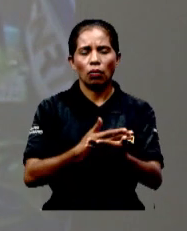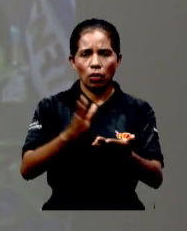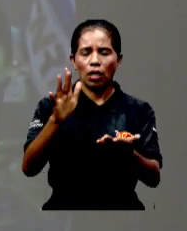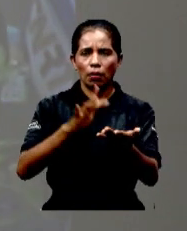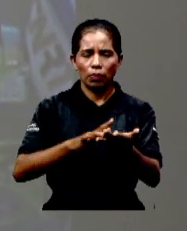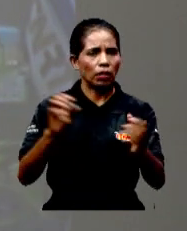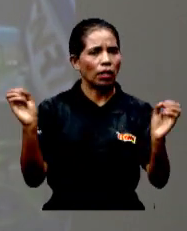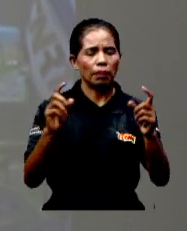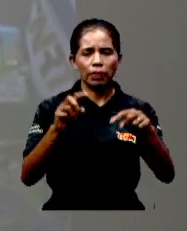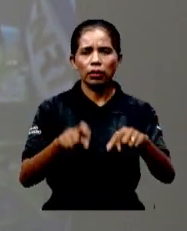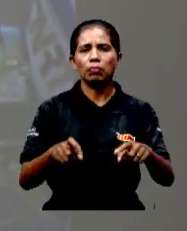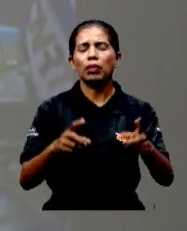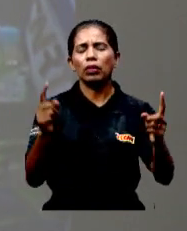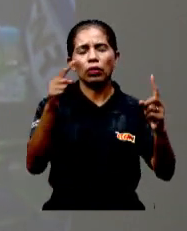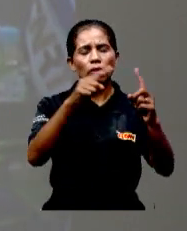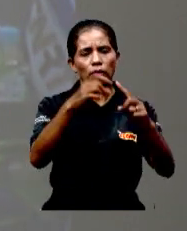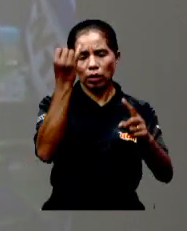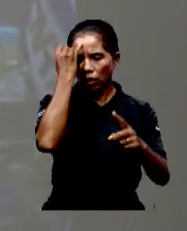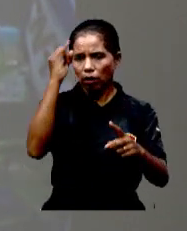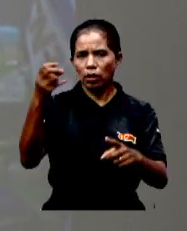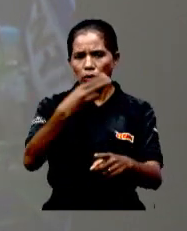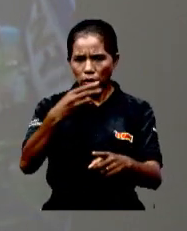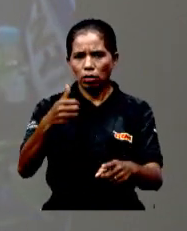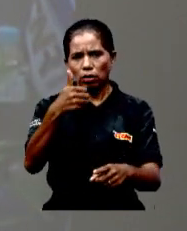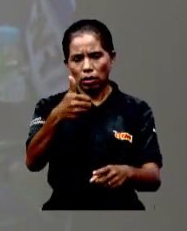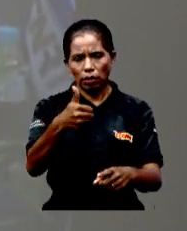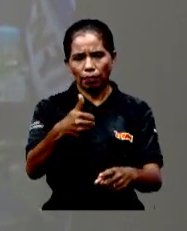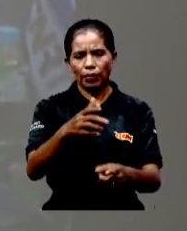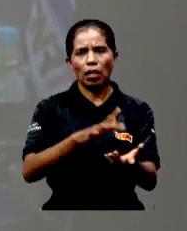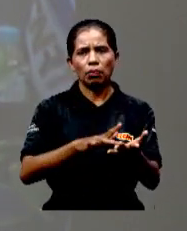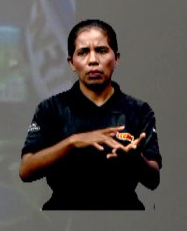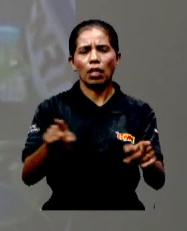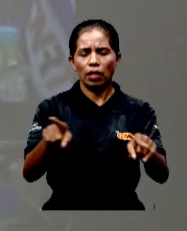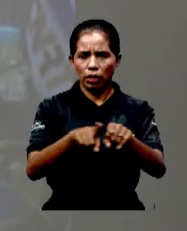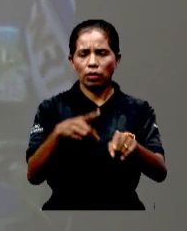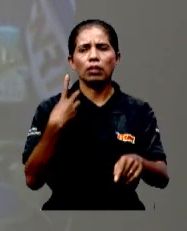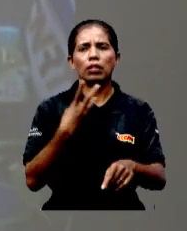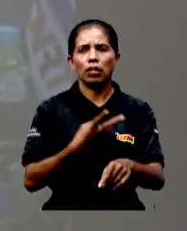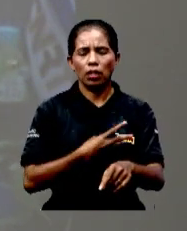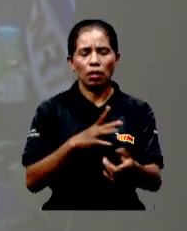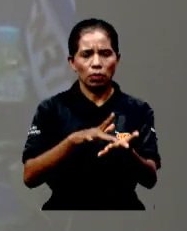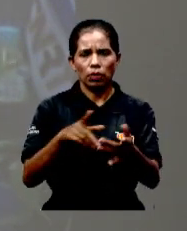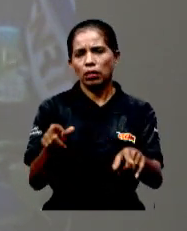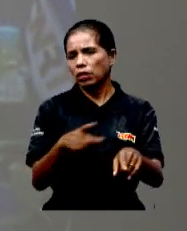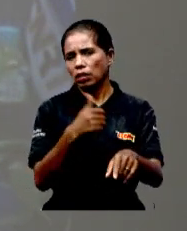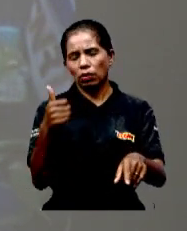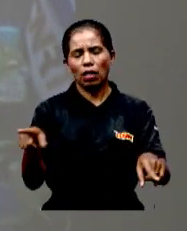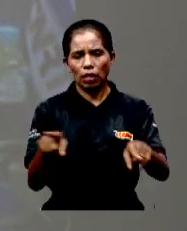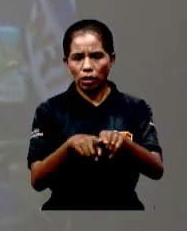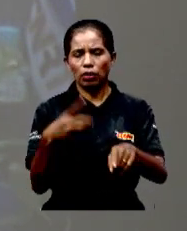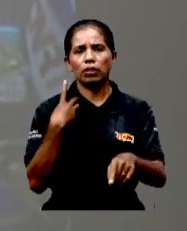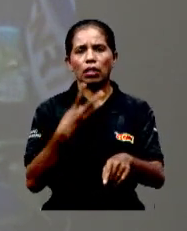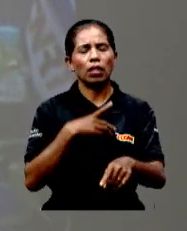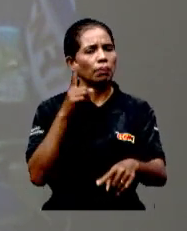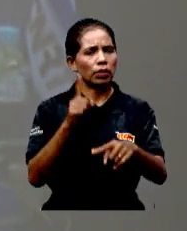la precisa ba toi India. Indonesia ni dia kela. Paracetamol ni hang hoi tanian. Ai moru sel ni hang hoi tanian. La persis to los